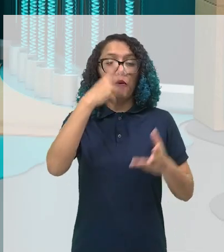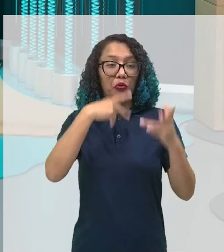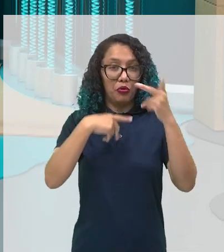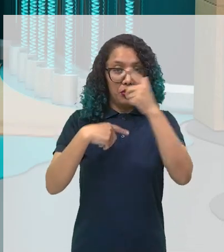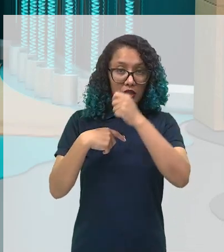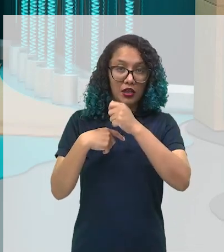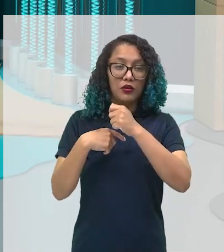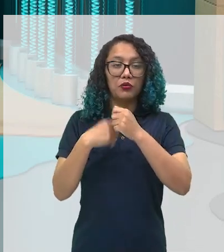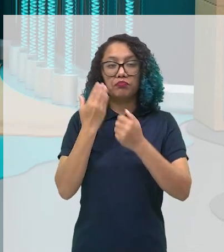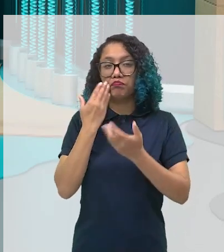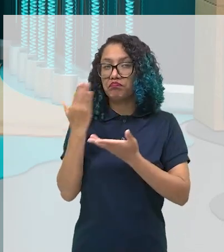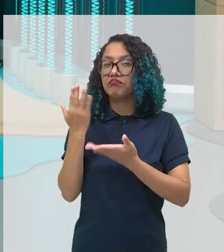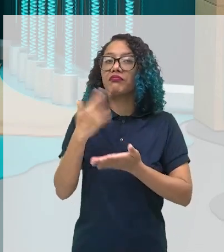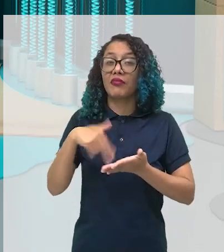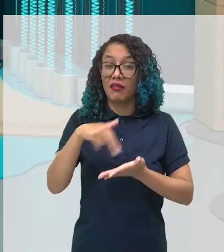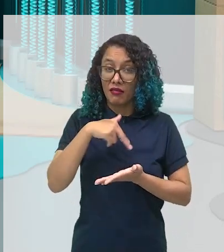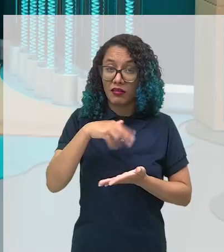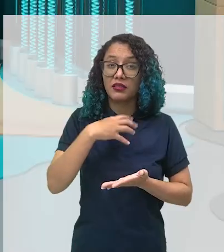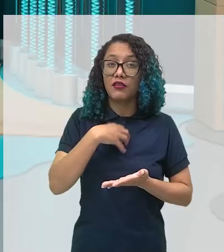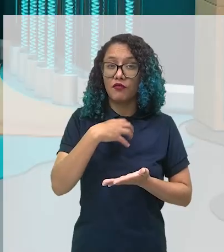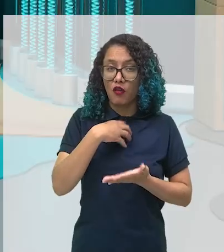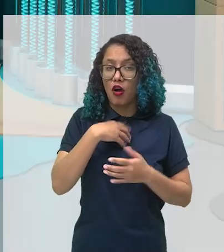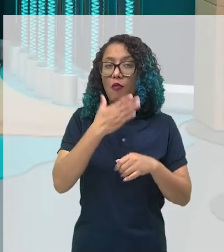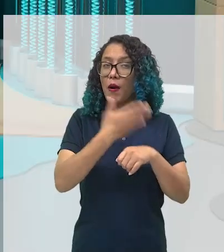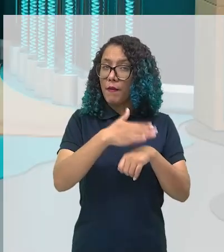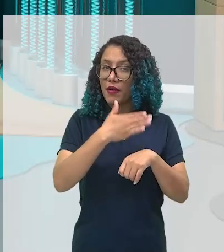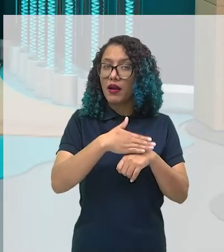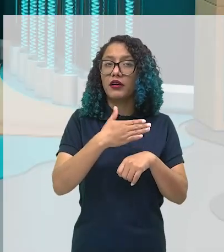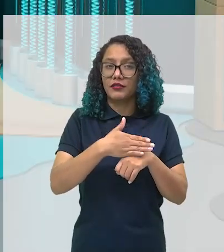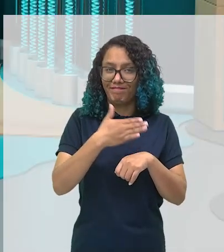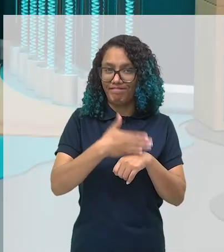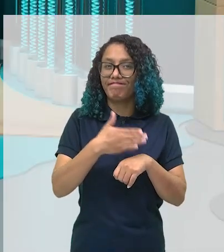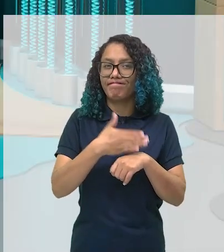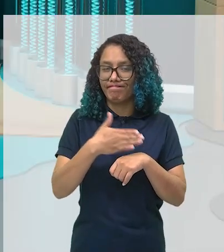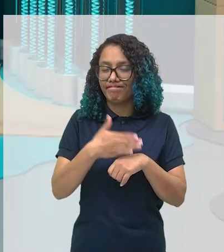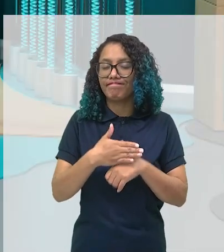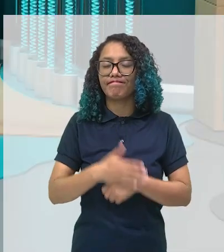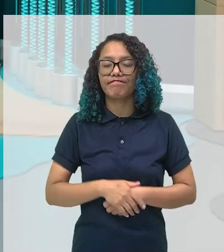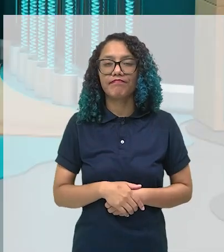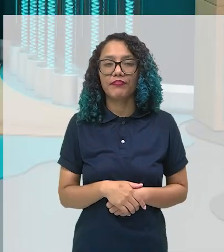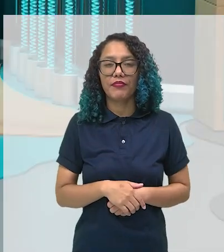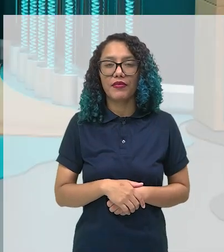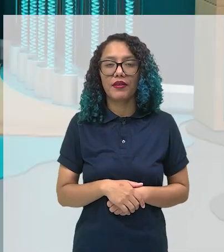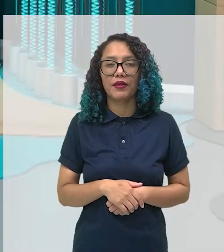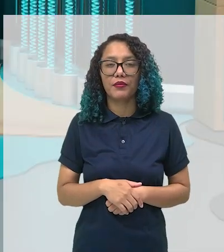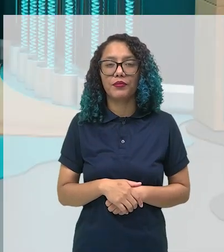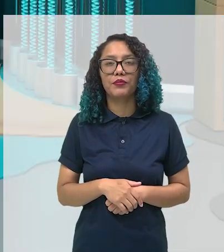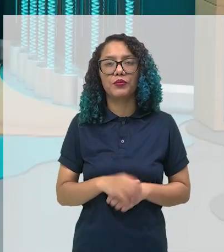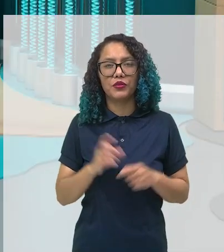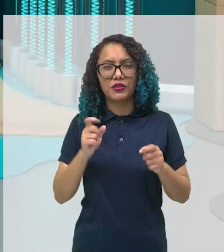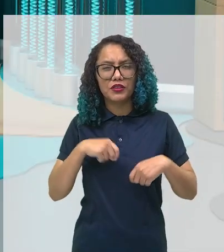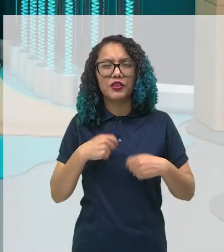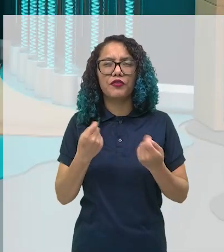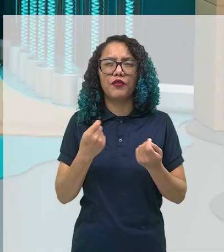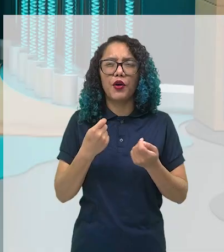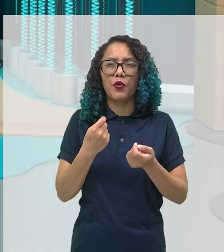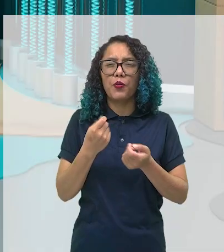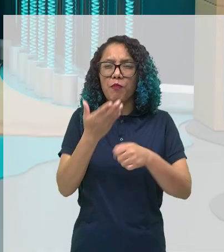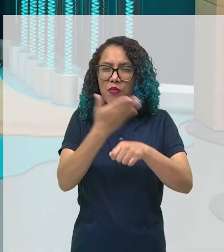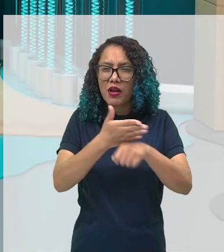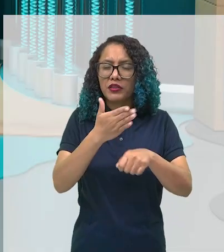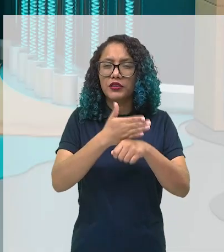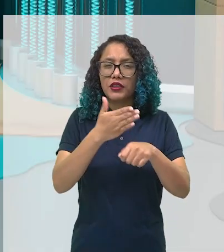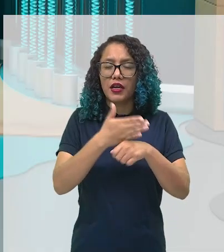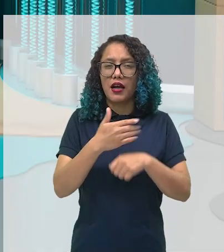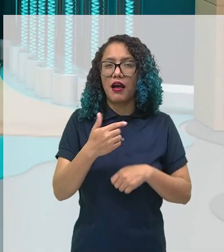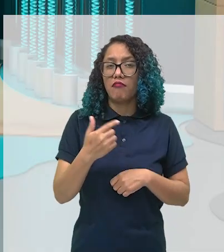bonita. A dança é uma forma de você praticar isso também, né? Você desenvolve mais essa musculatura do dorso,